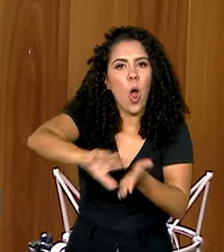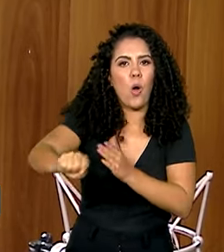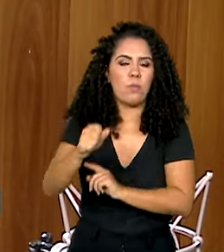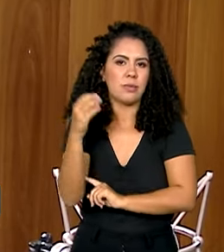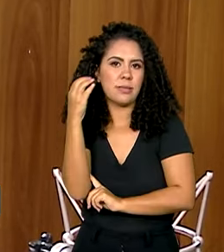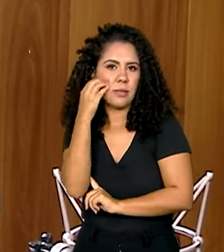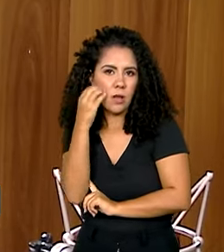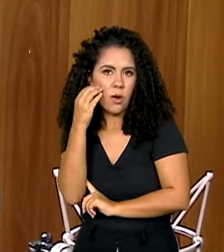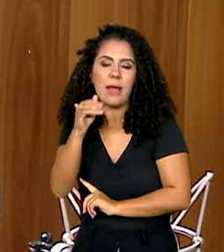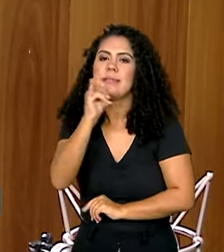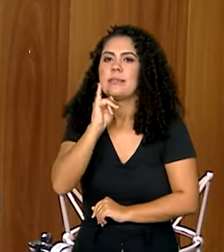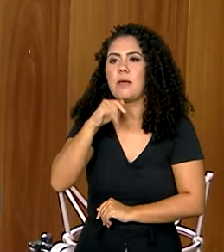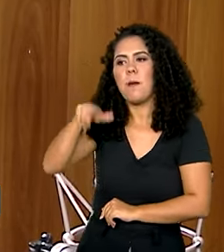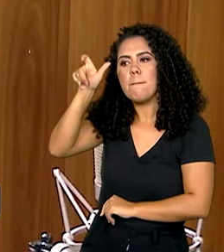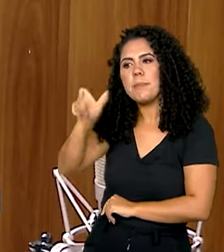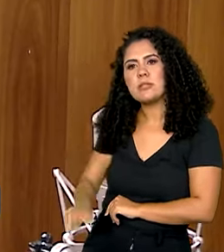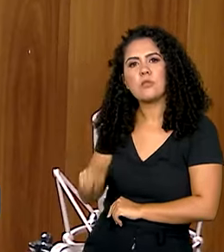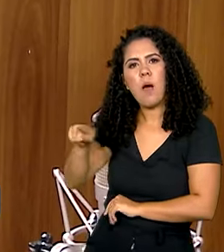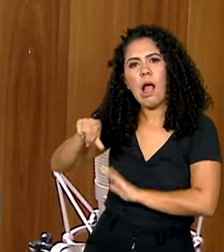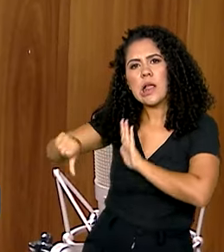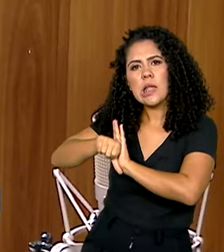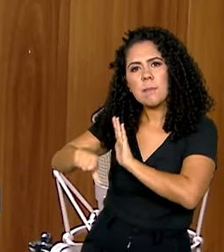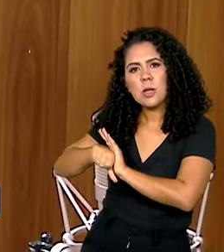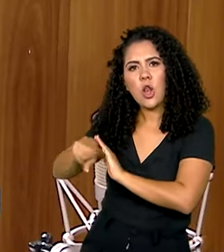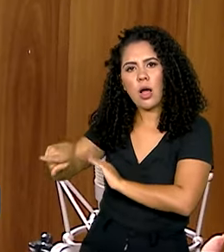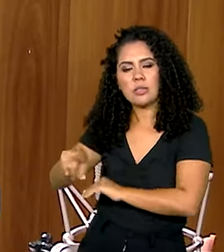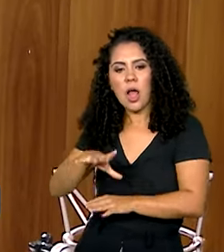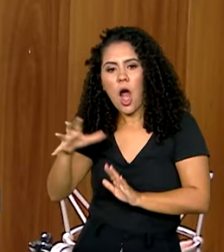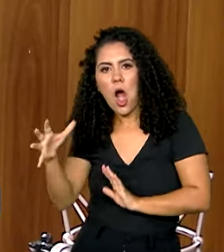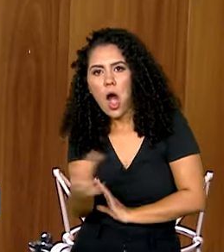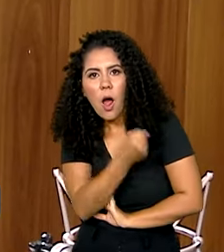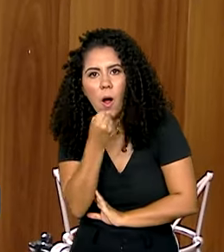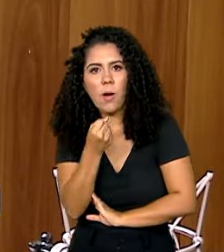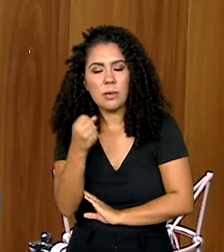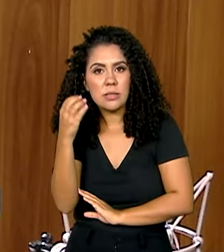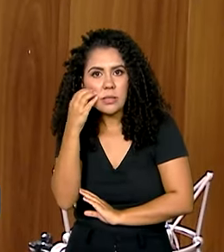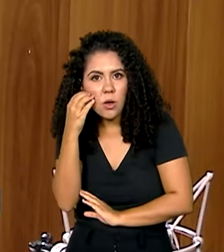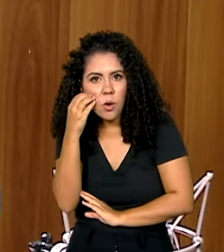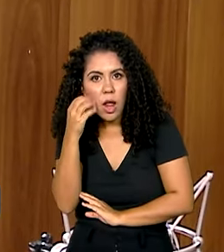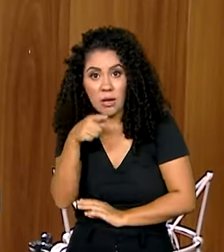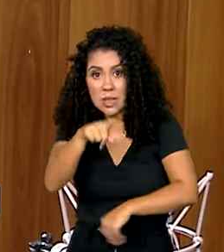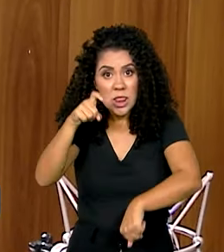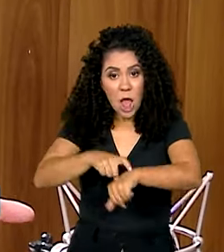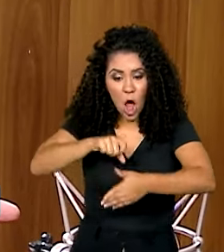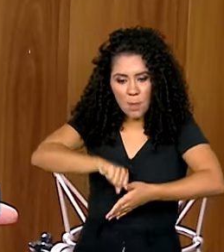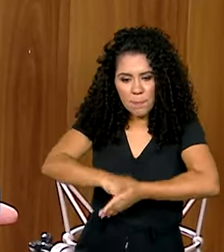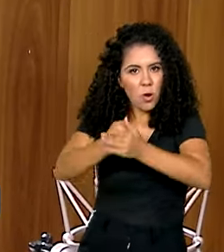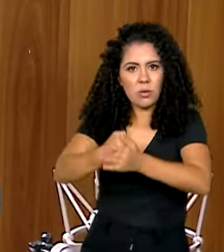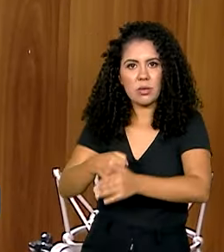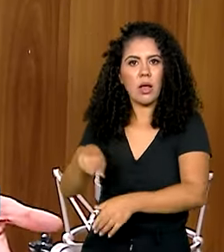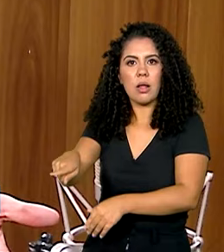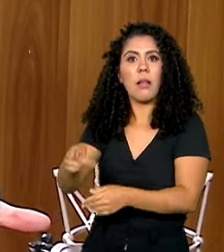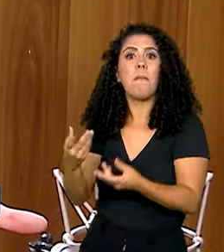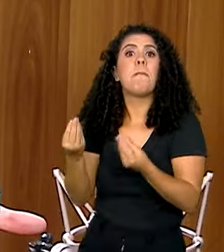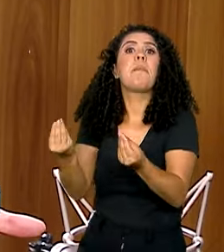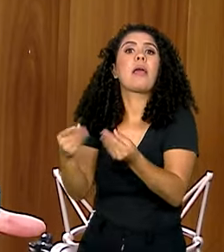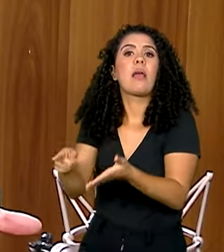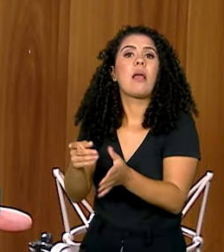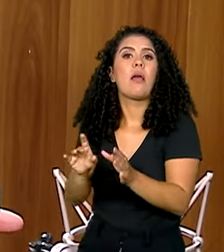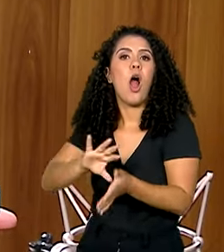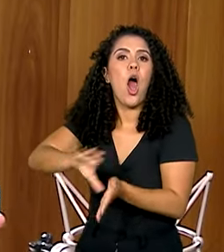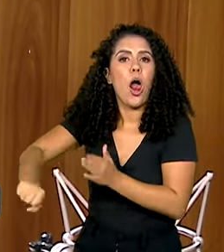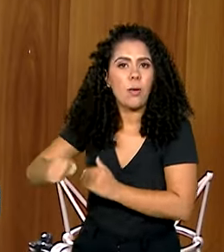roubar, um criminoso vai roubar o telefone. Se assim que ele roubar, você bloquear, o telefone vai estar todo bloqueado. Para que ele vai roubar o